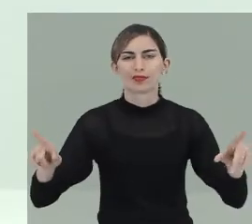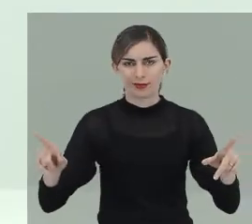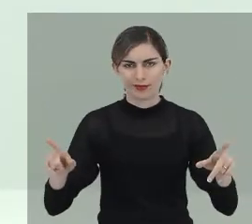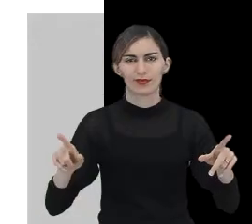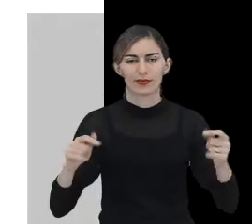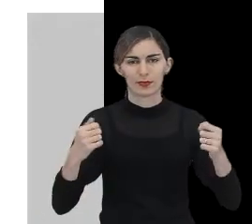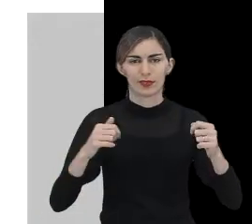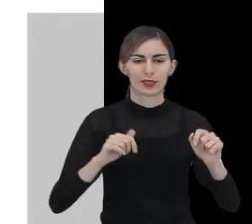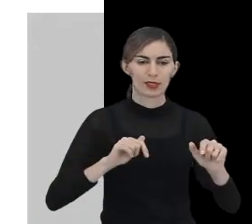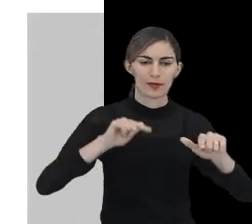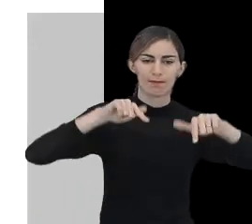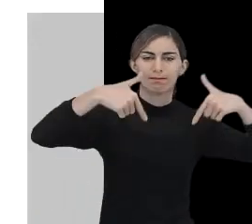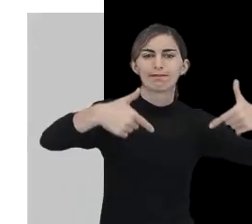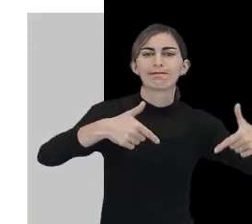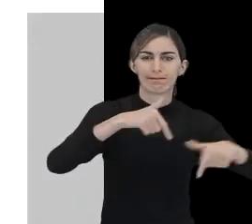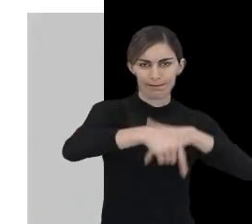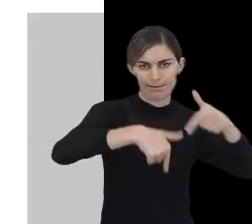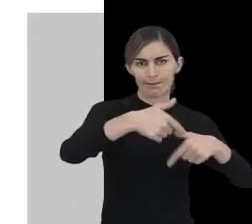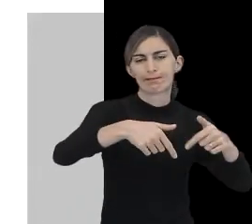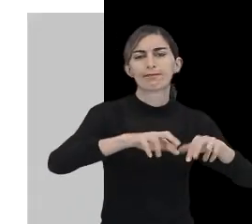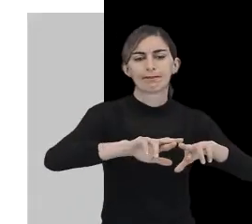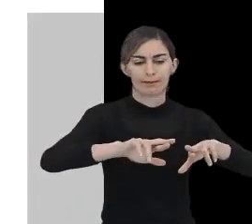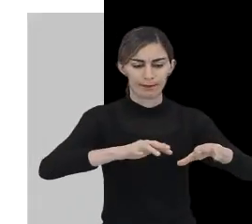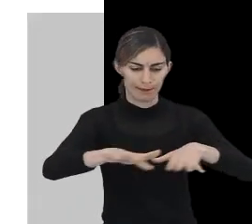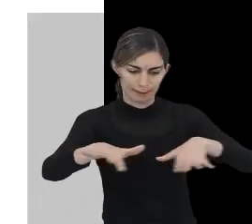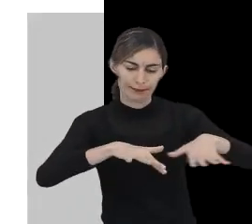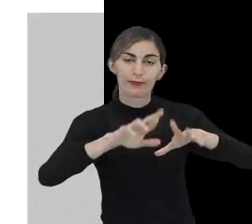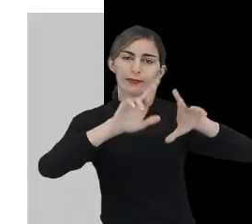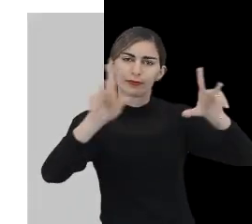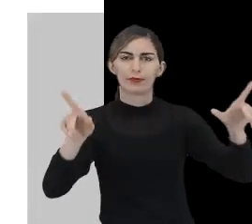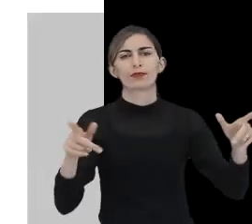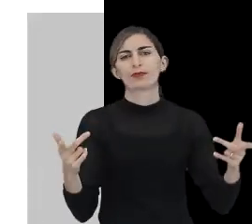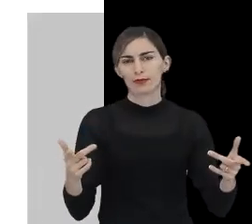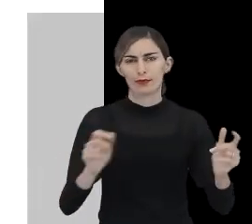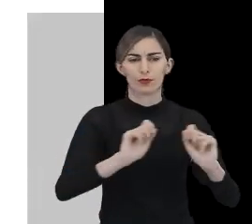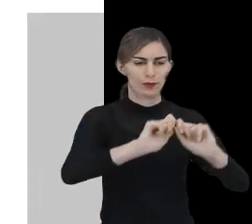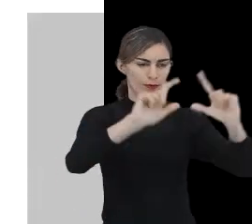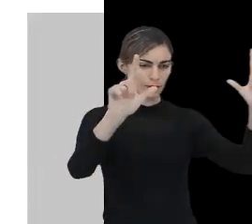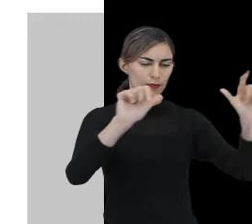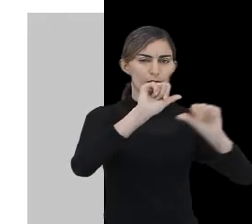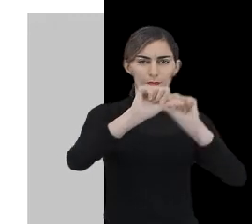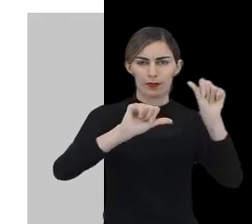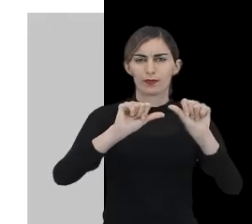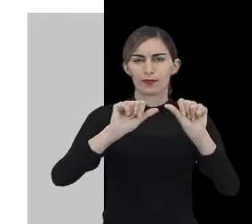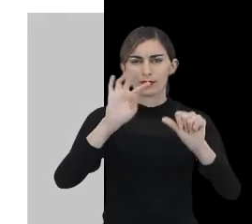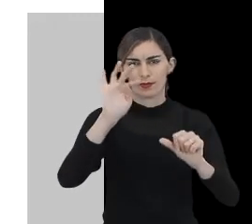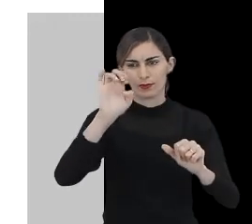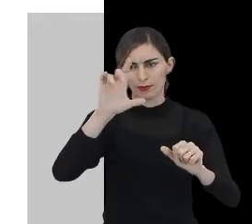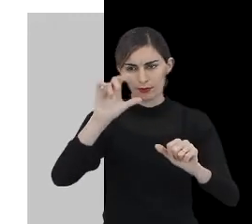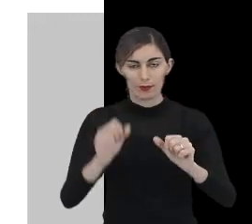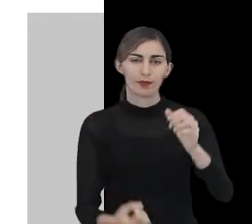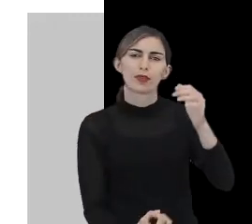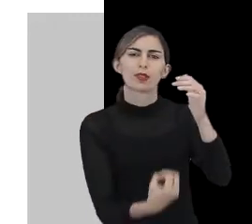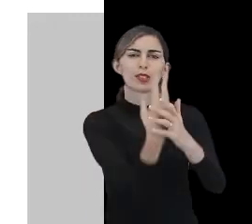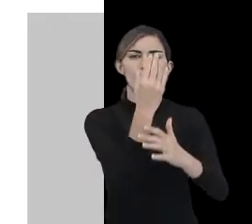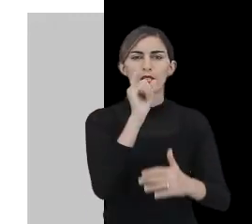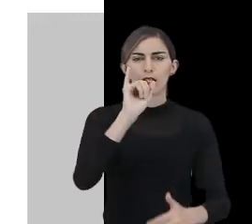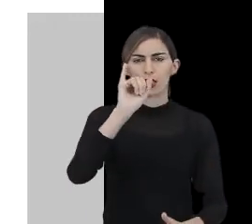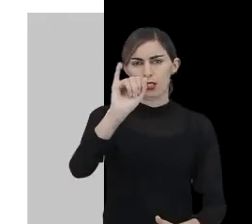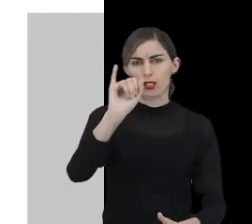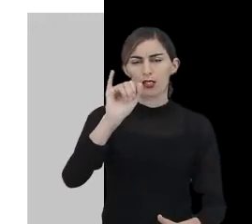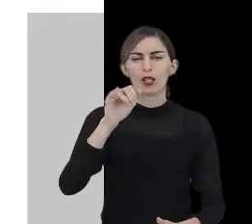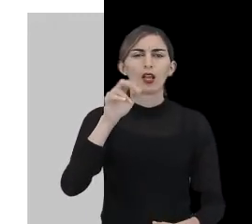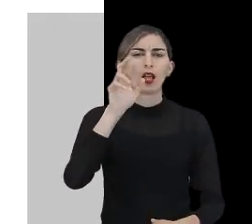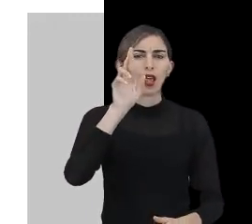usa essa ação Intent Action View, que, se eu não me engano, é a mesma para mudar de tela. Então, você tem que criar um URI.